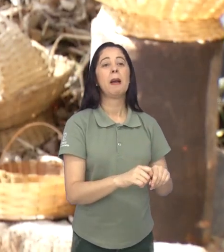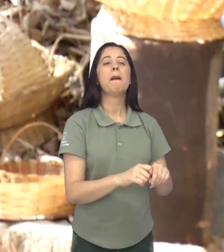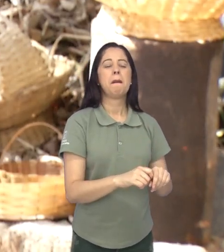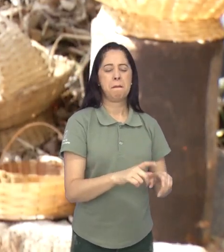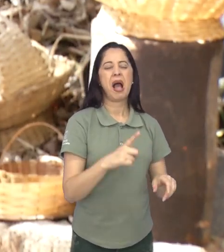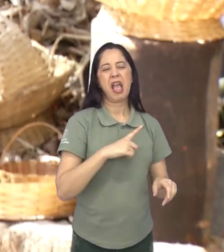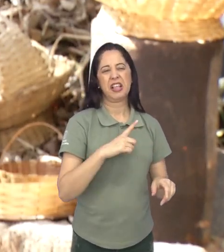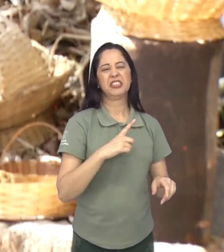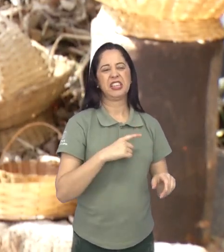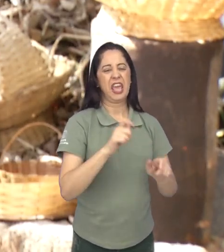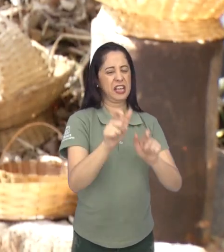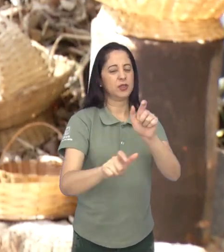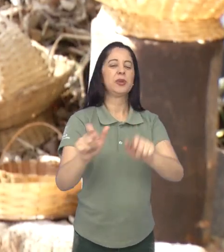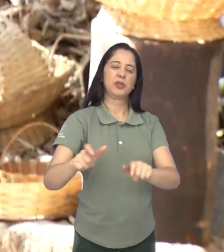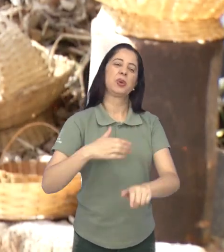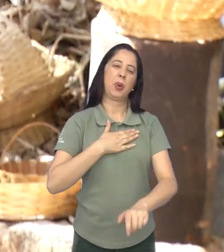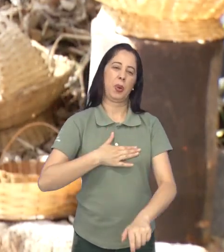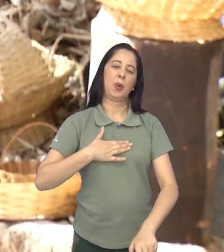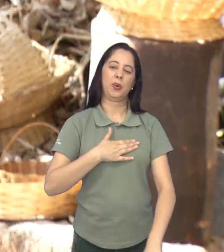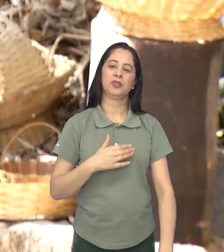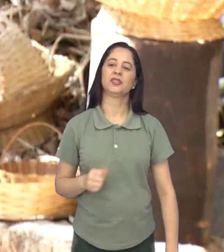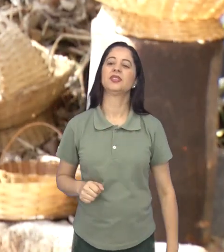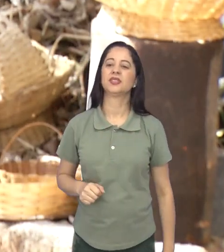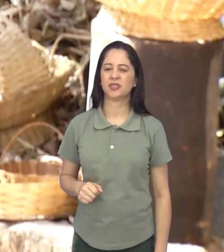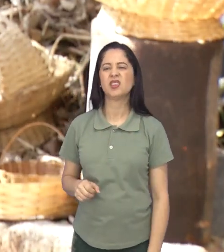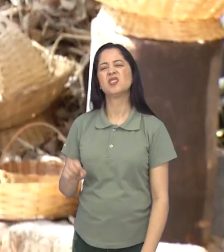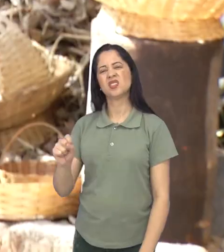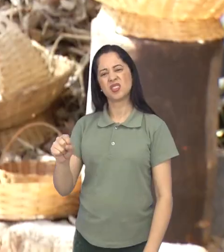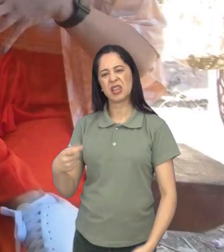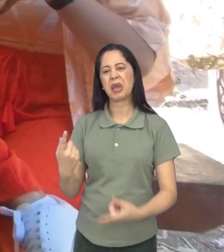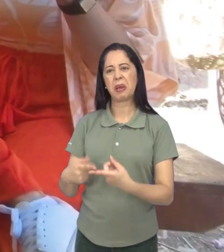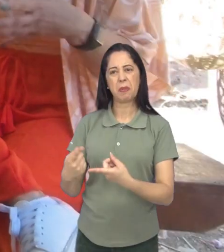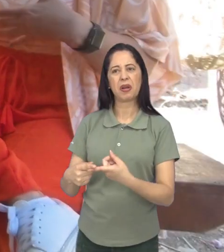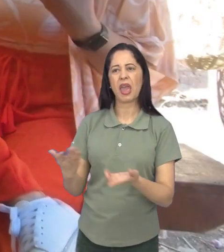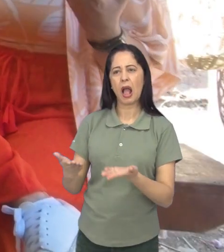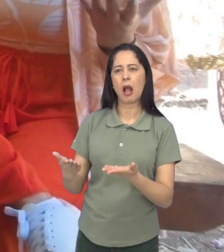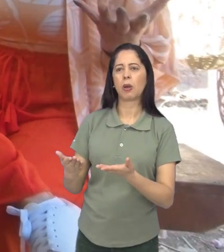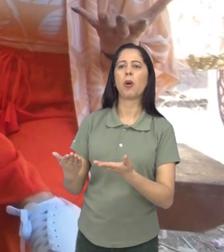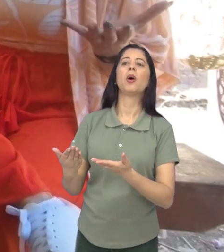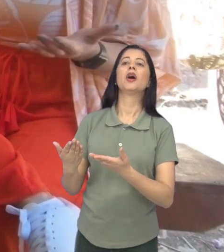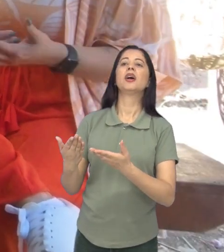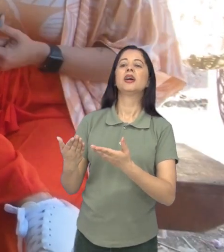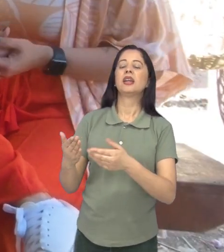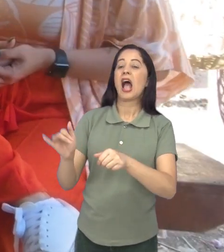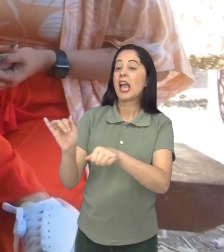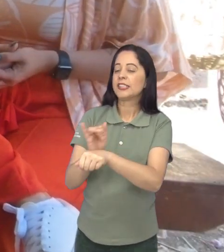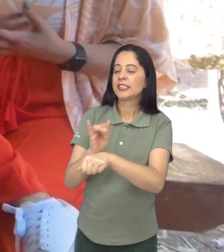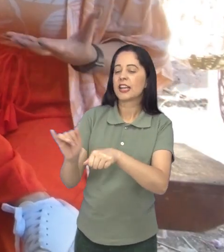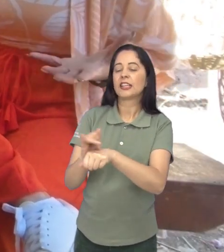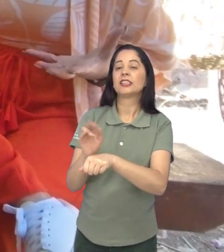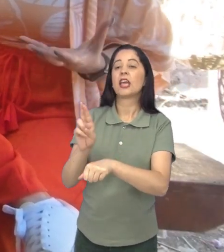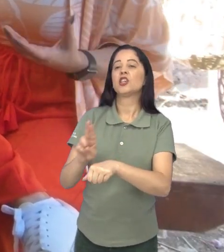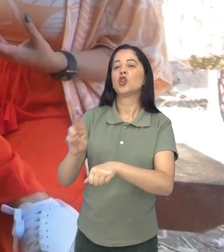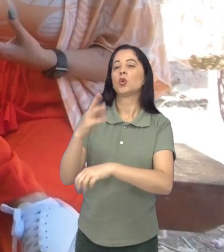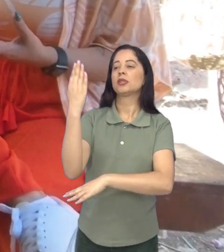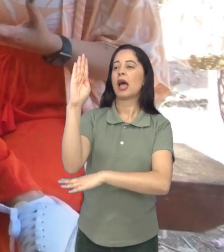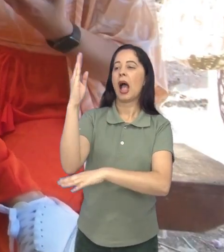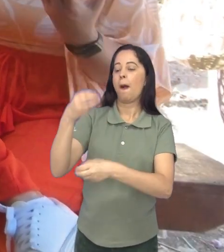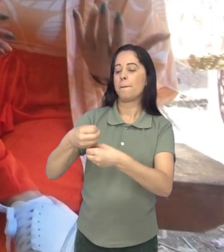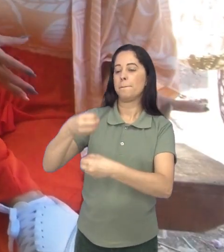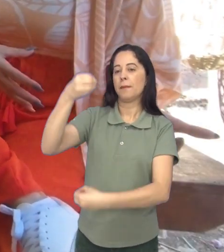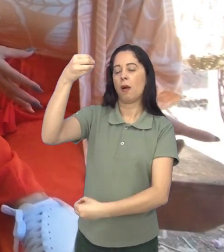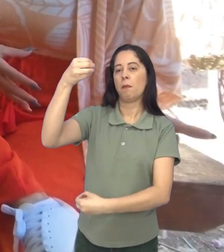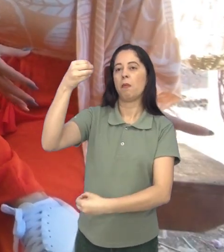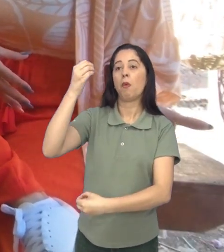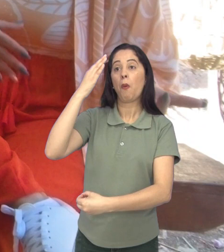muitas admiradores, mas tem muita gente que gosta. Ele vem crescendo, né, com o tempo. Eu acho que as pessoas